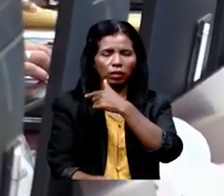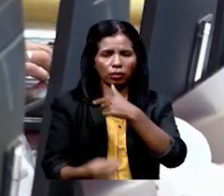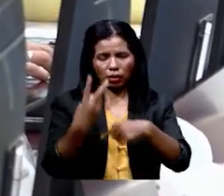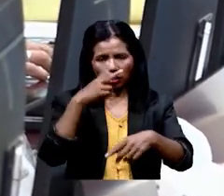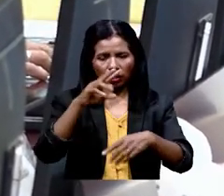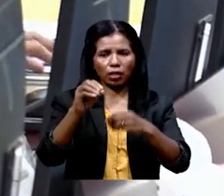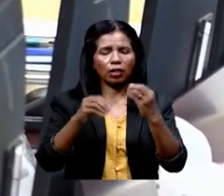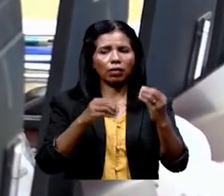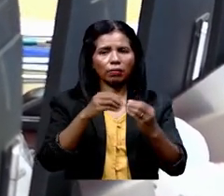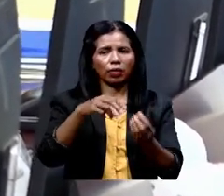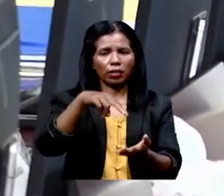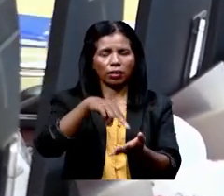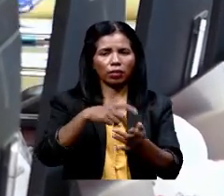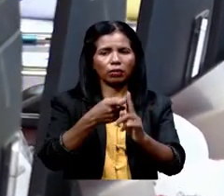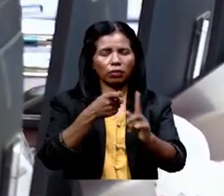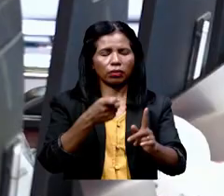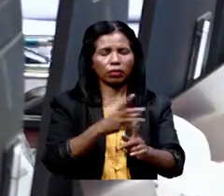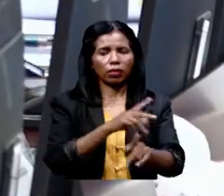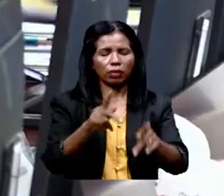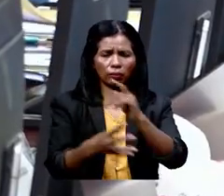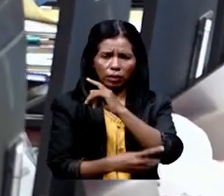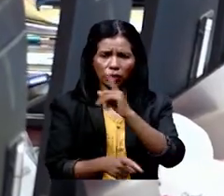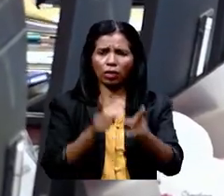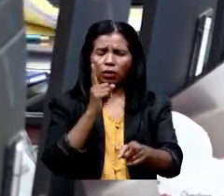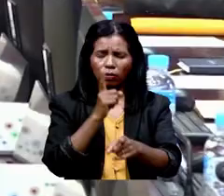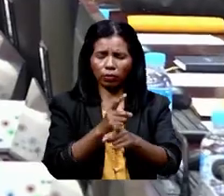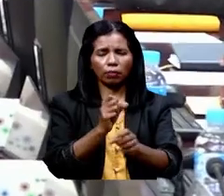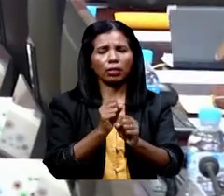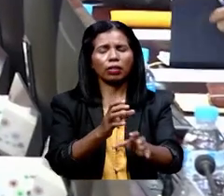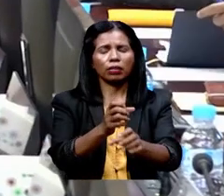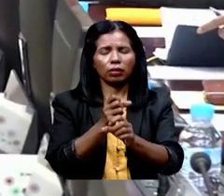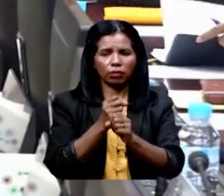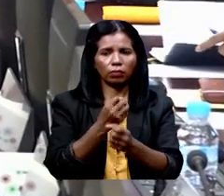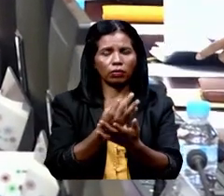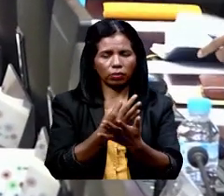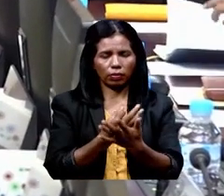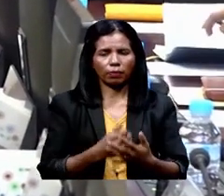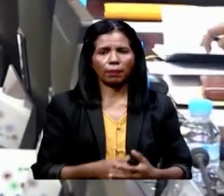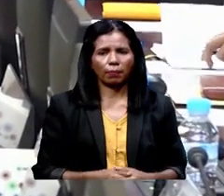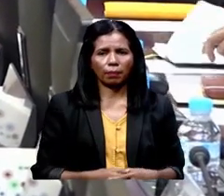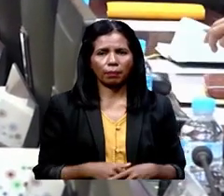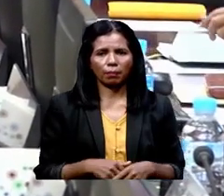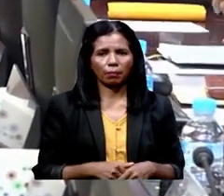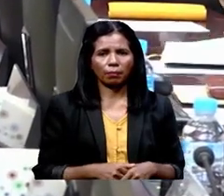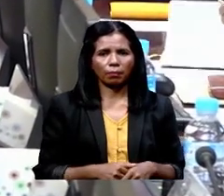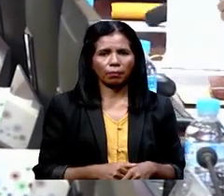avaliação ba existência usi situação vulnerável Tebes nebe prevê iha diploma nei. Agustino da Costa, GMN.